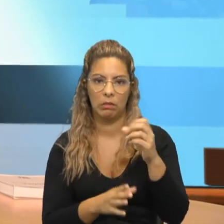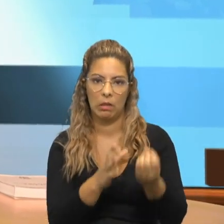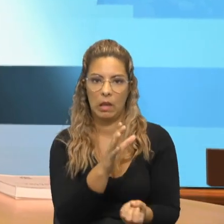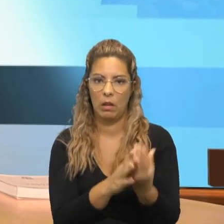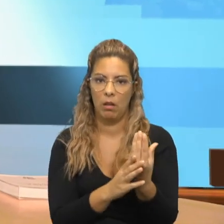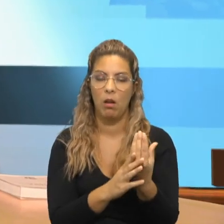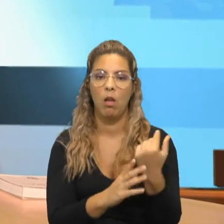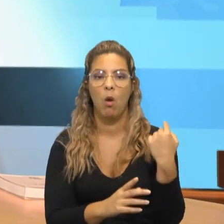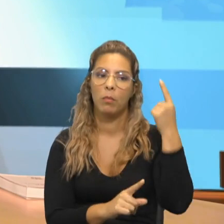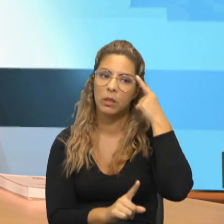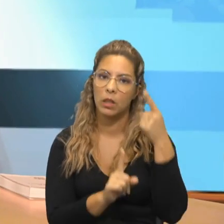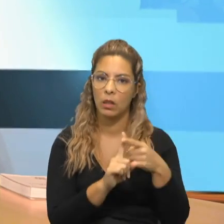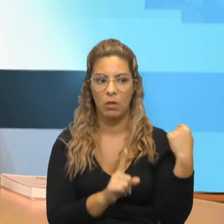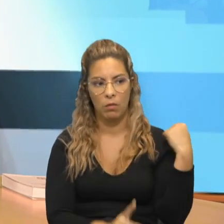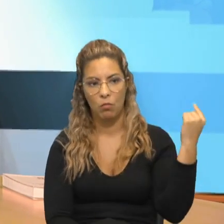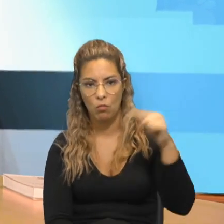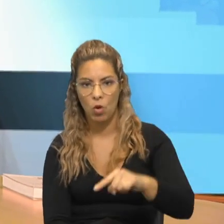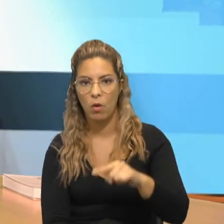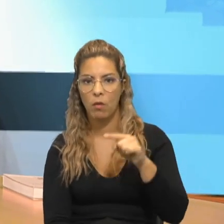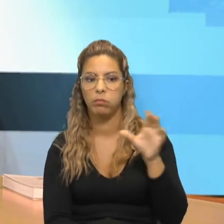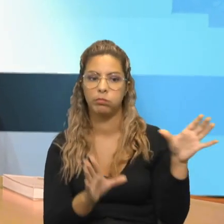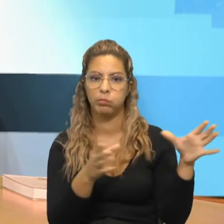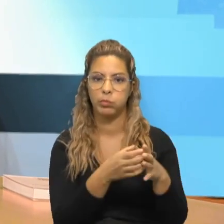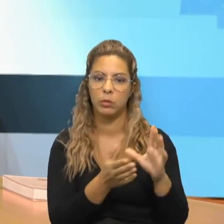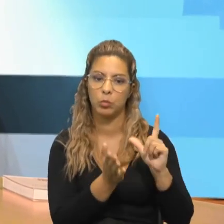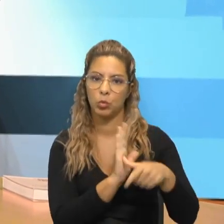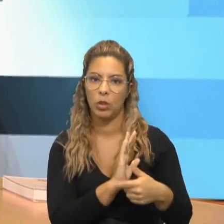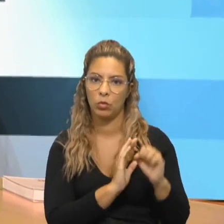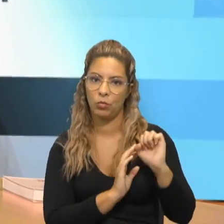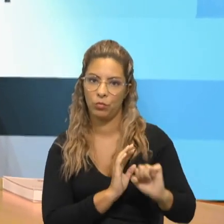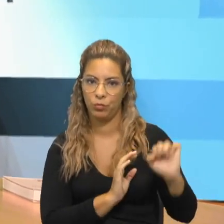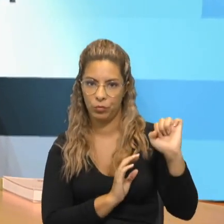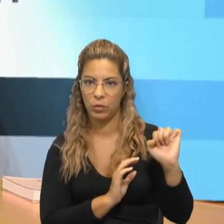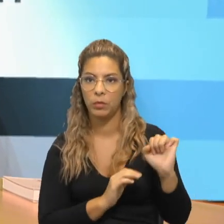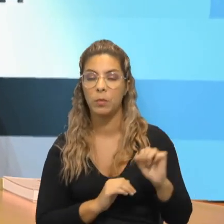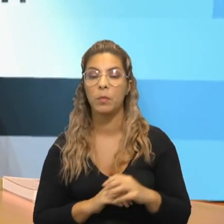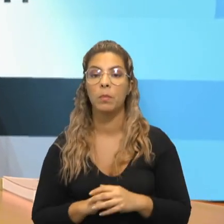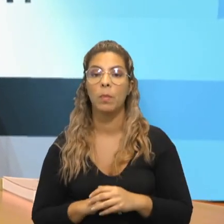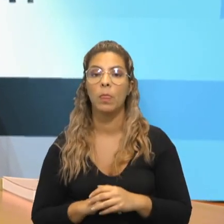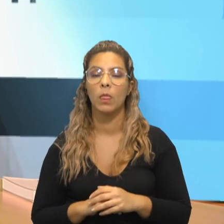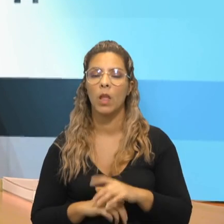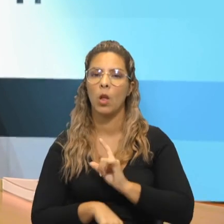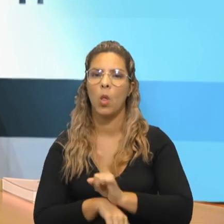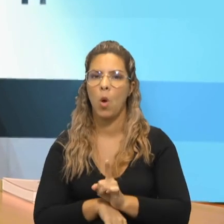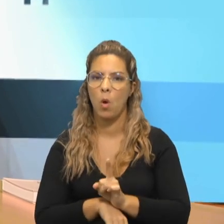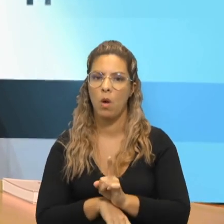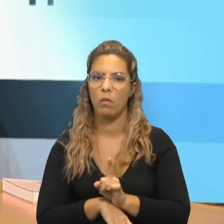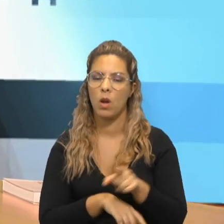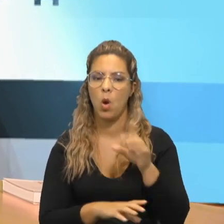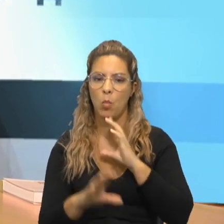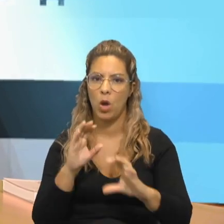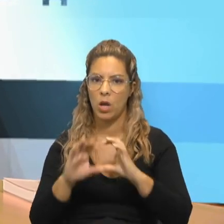para Portugal o carisma da congregação, o projeto da congregação, que desde a primeira hora é um projeto de